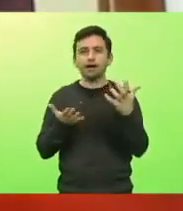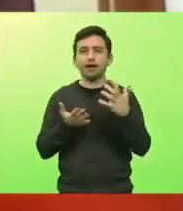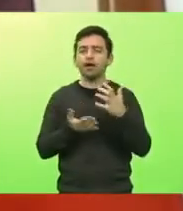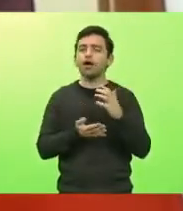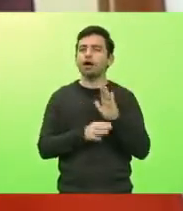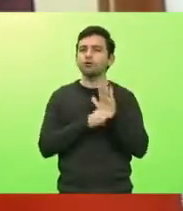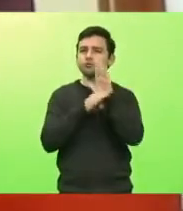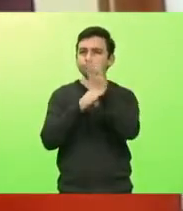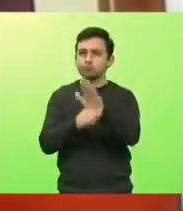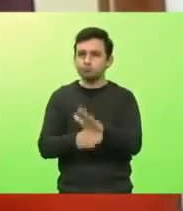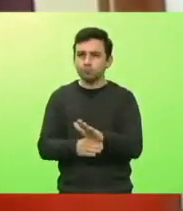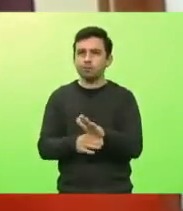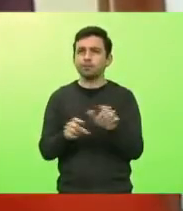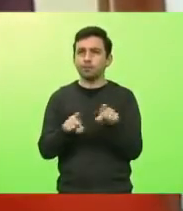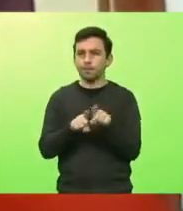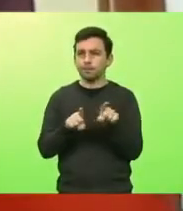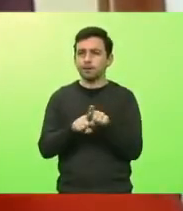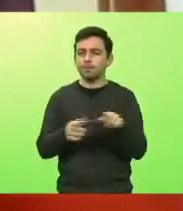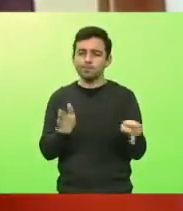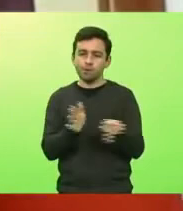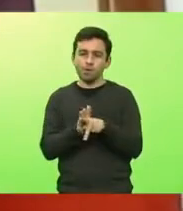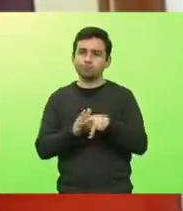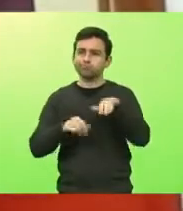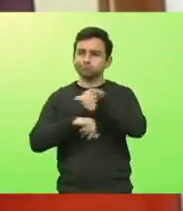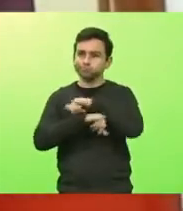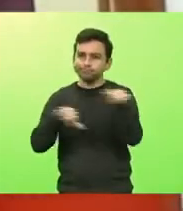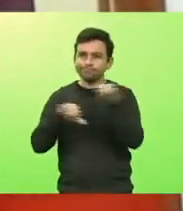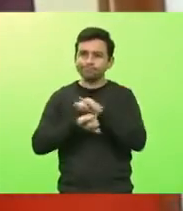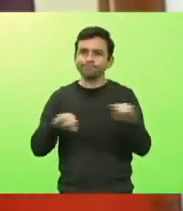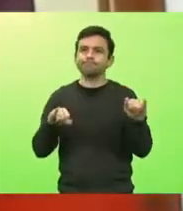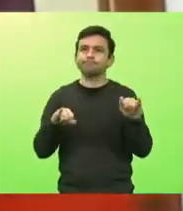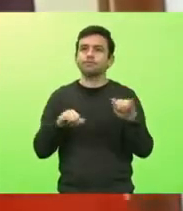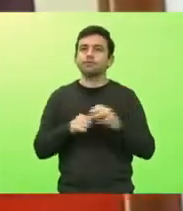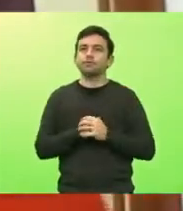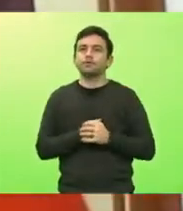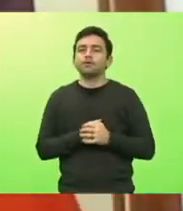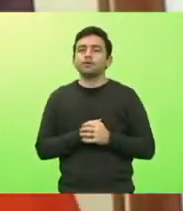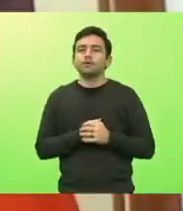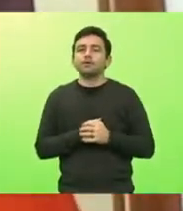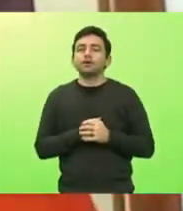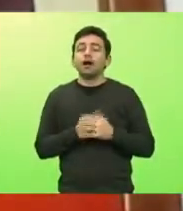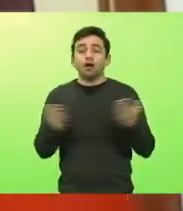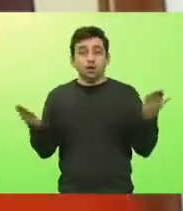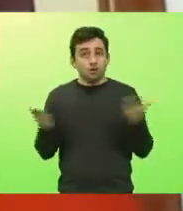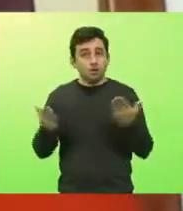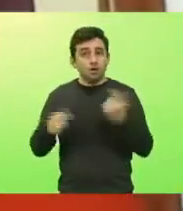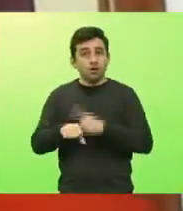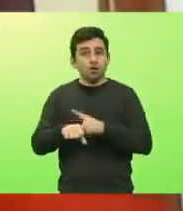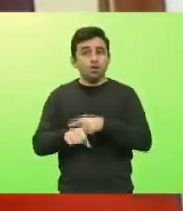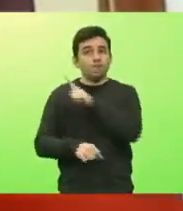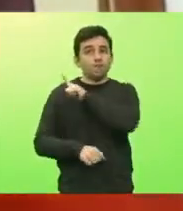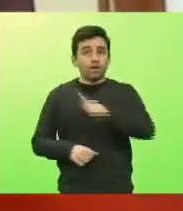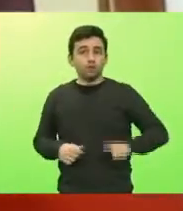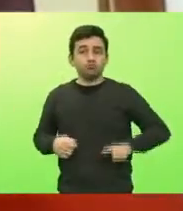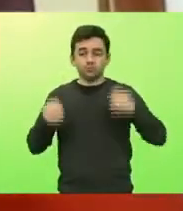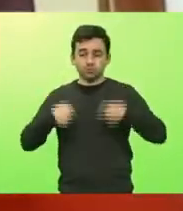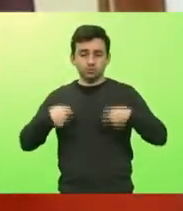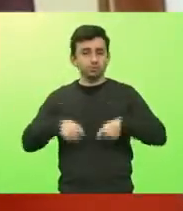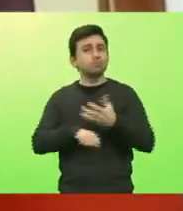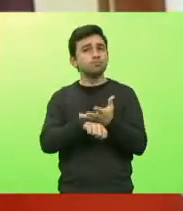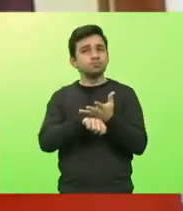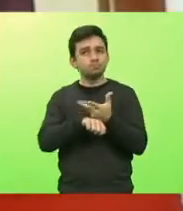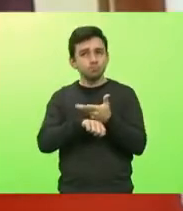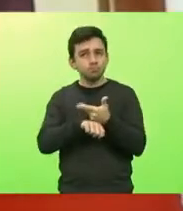vai contribuir também com essa campanha. O que nós precisamos agora é que o governo tenha celeridade, né,